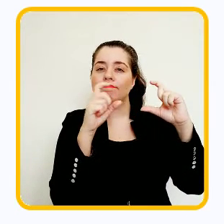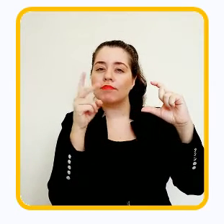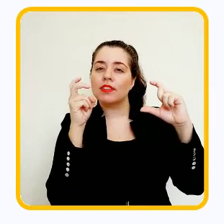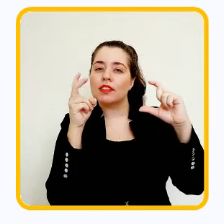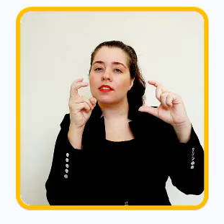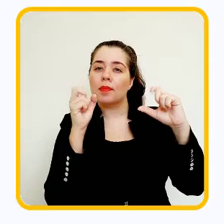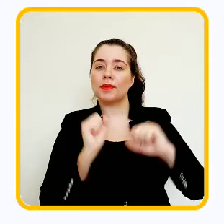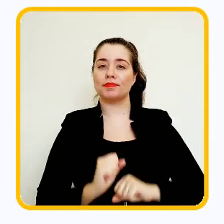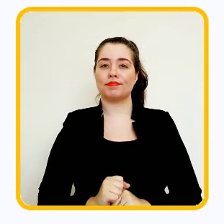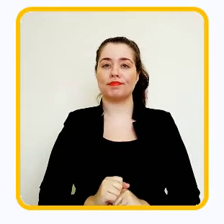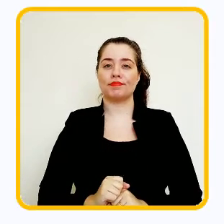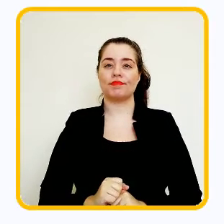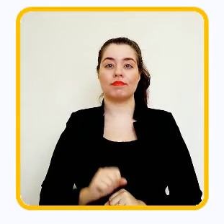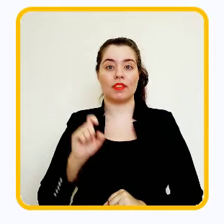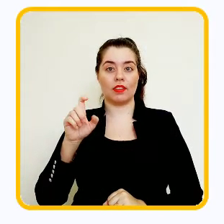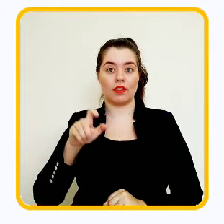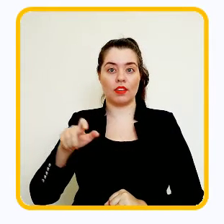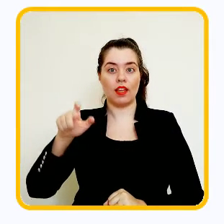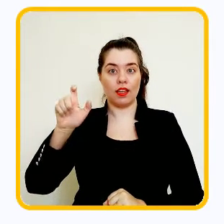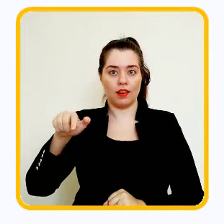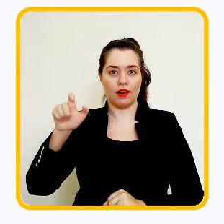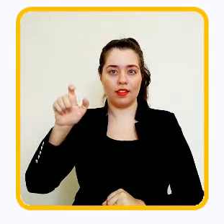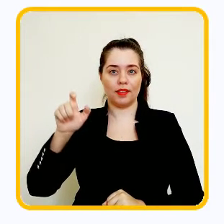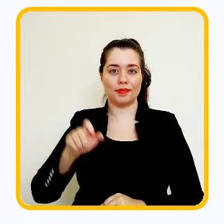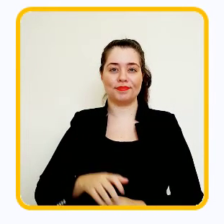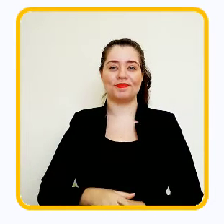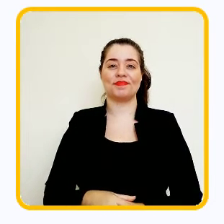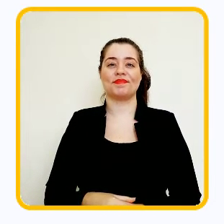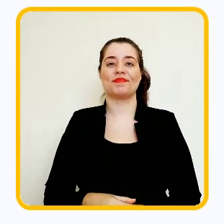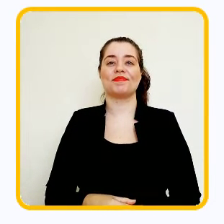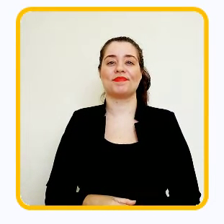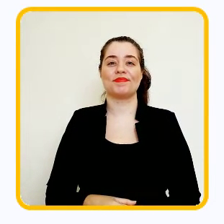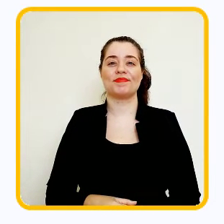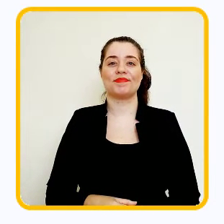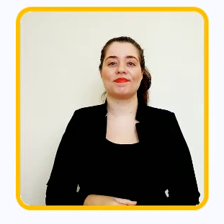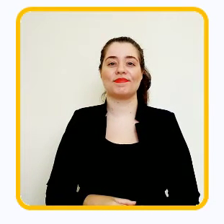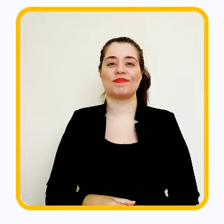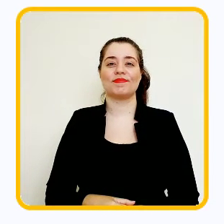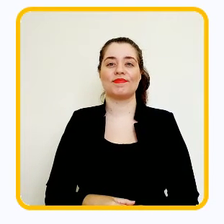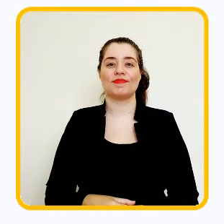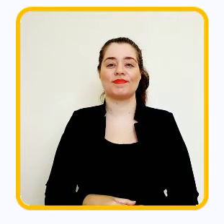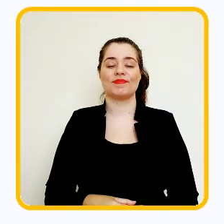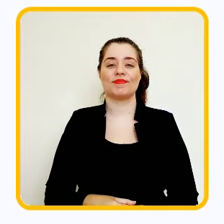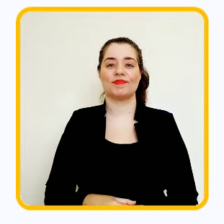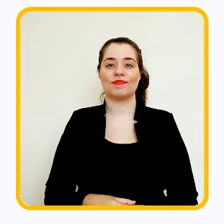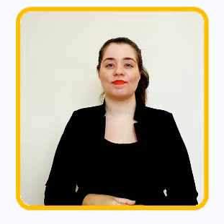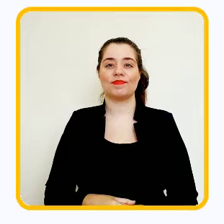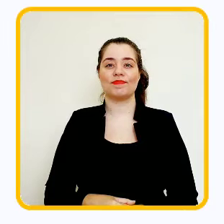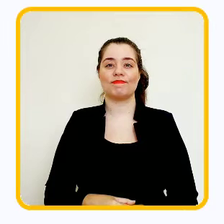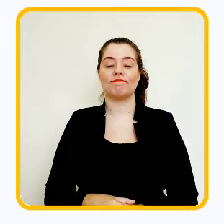disciplina ela é reconhecida por esse ícone com 2 balões Clique na atividade